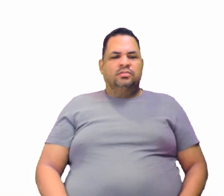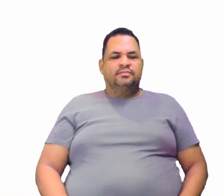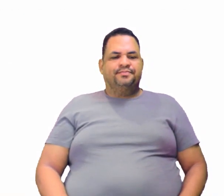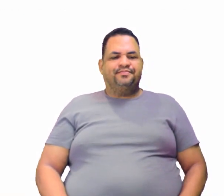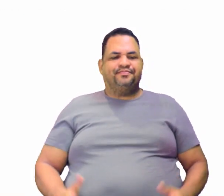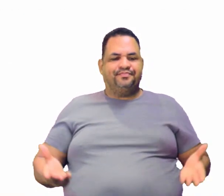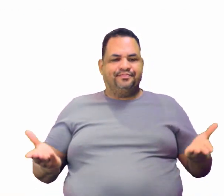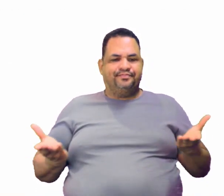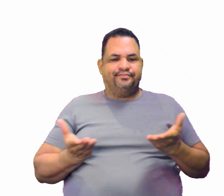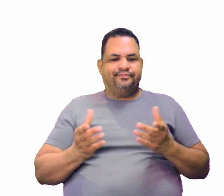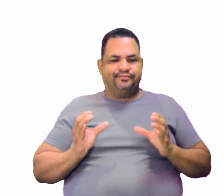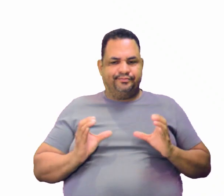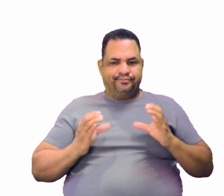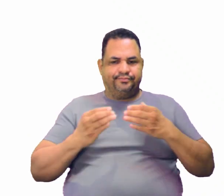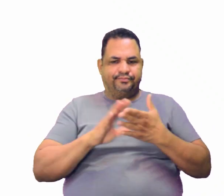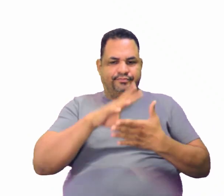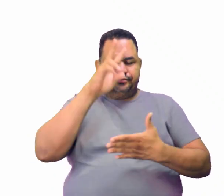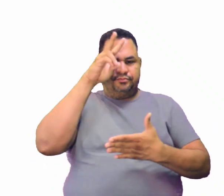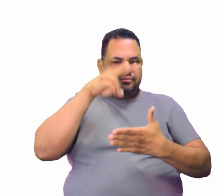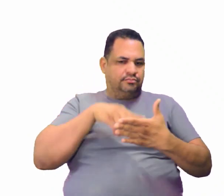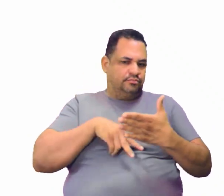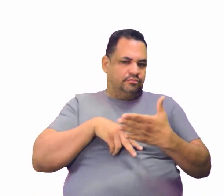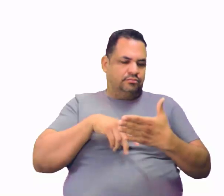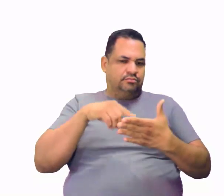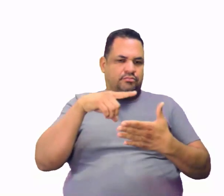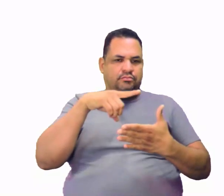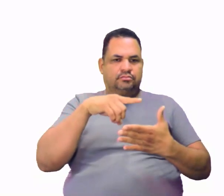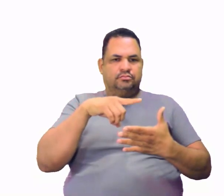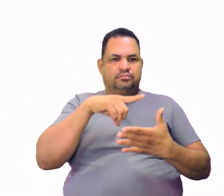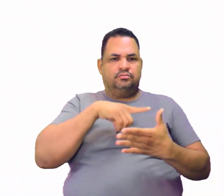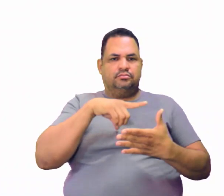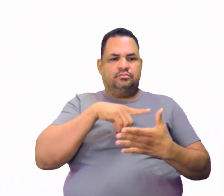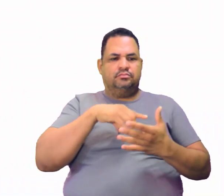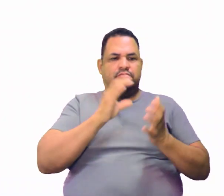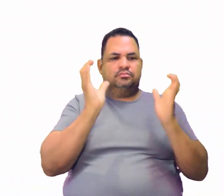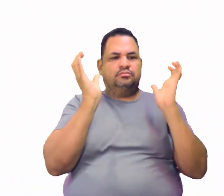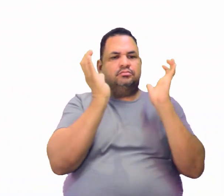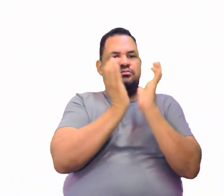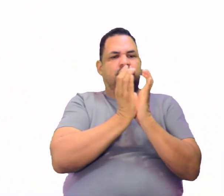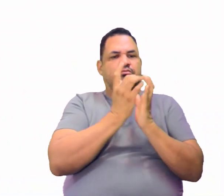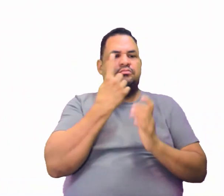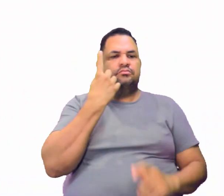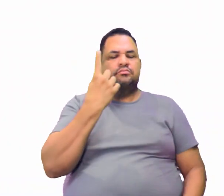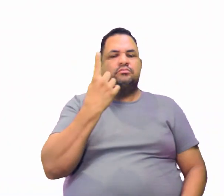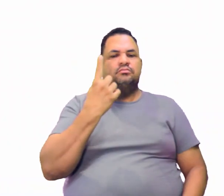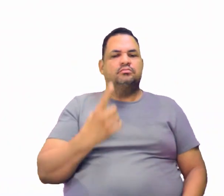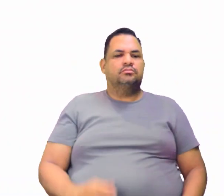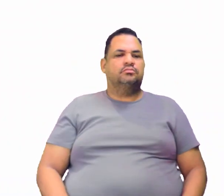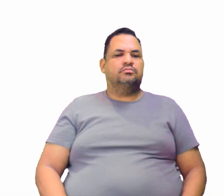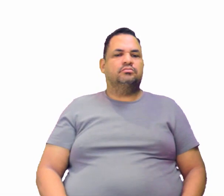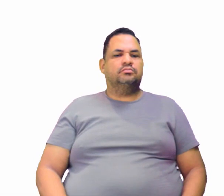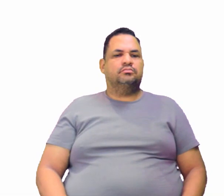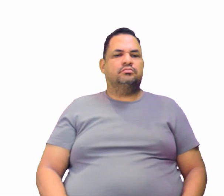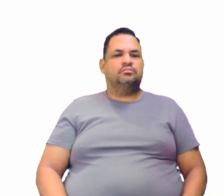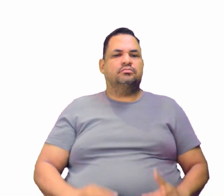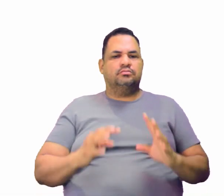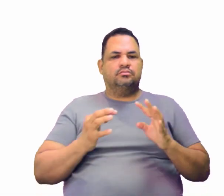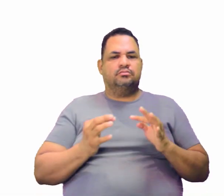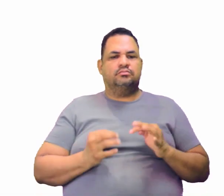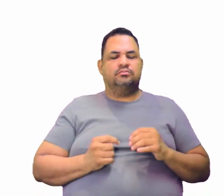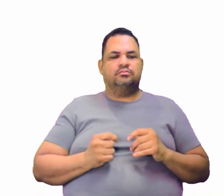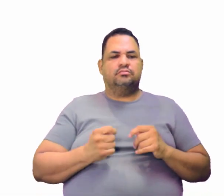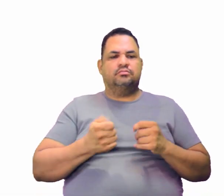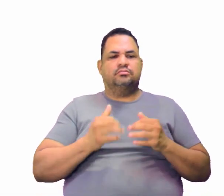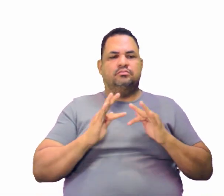Vamos para o nosso clube de leitura, amadinho. Nós estamos na unidade 1, quase